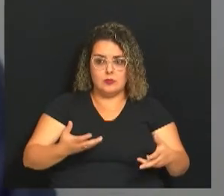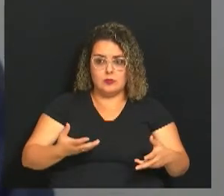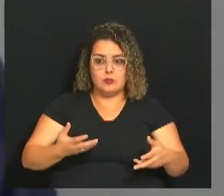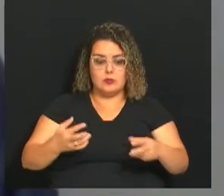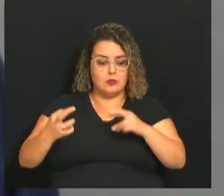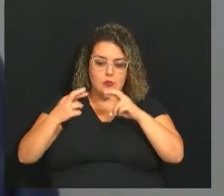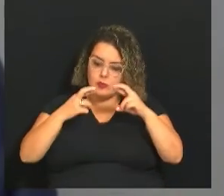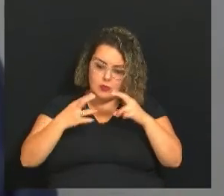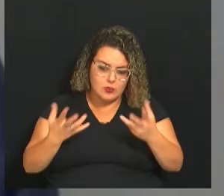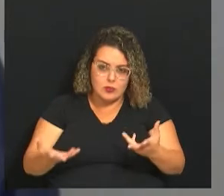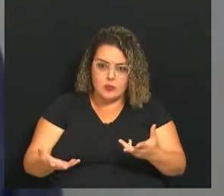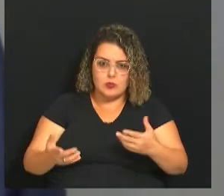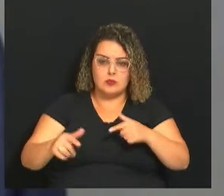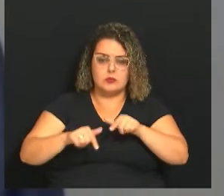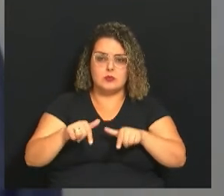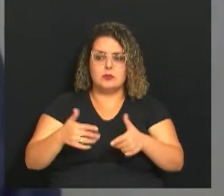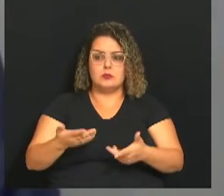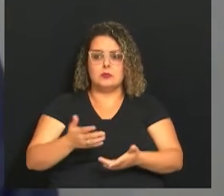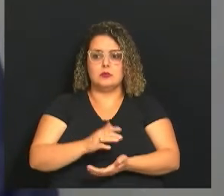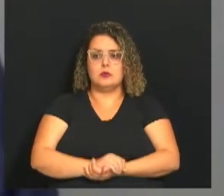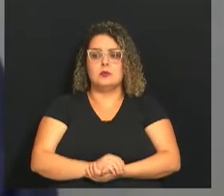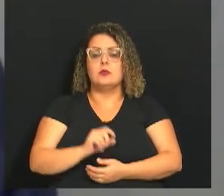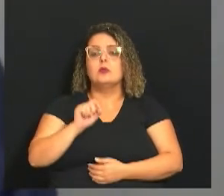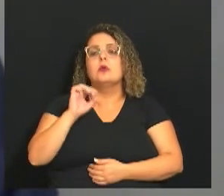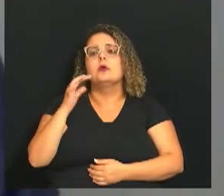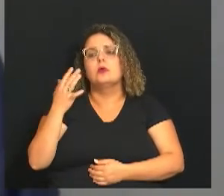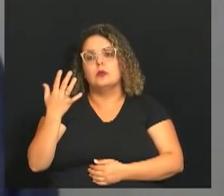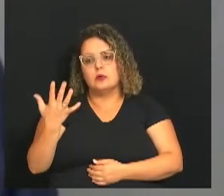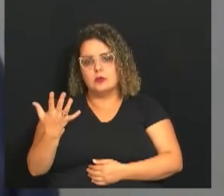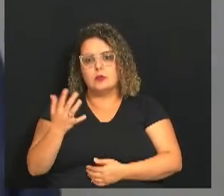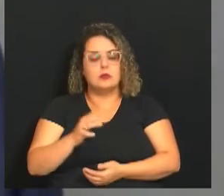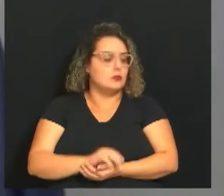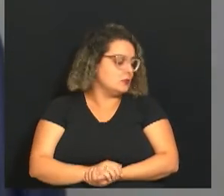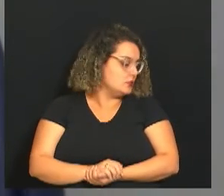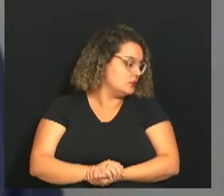fiscalizando o trabalho desse funcionário. O que aconteceu? Ingressou com um processo,